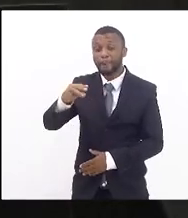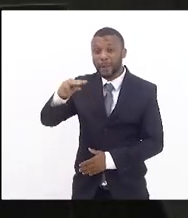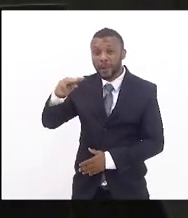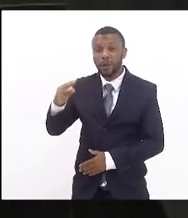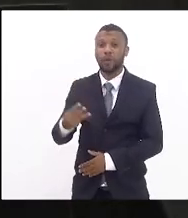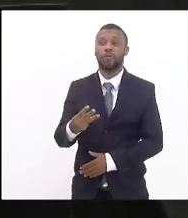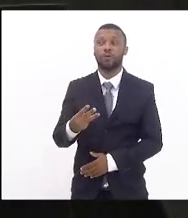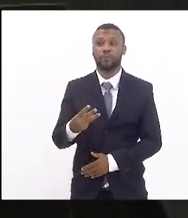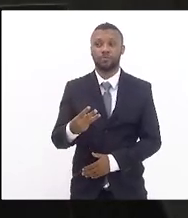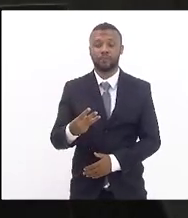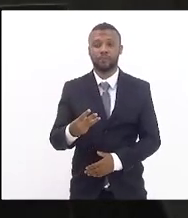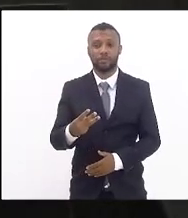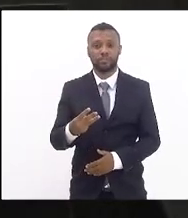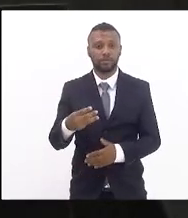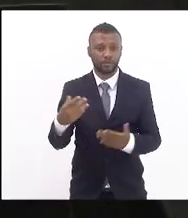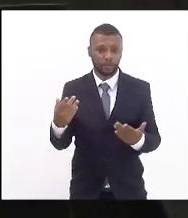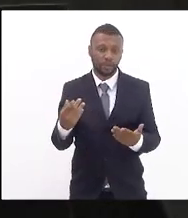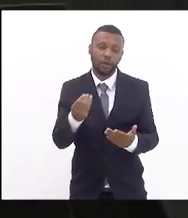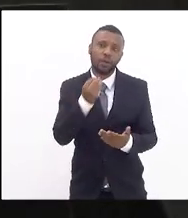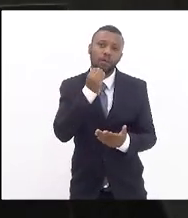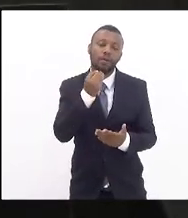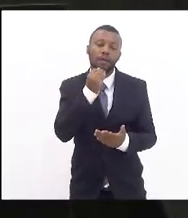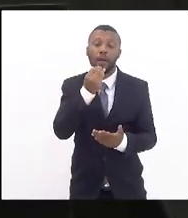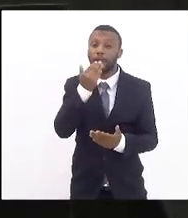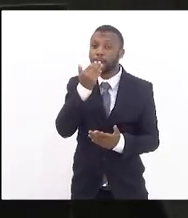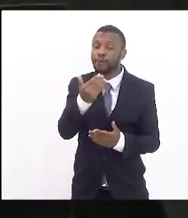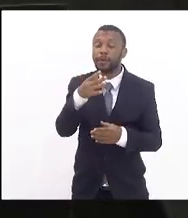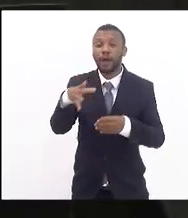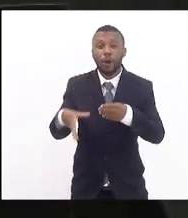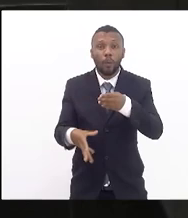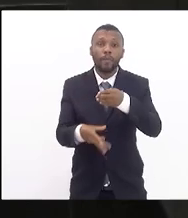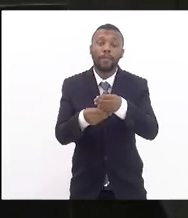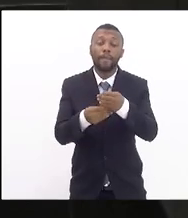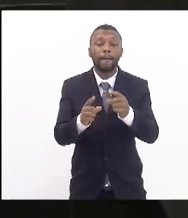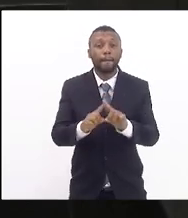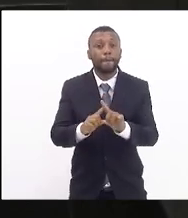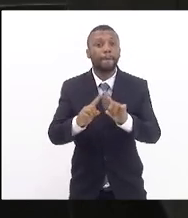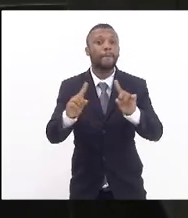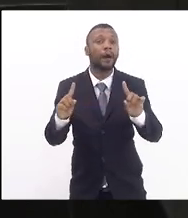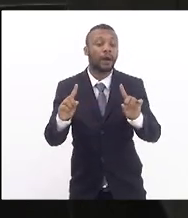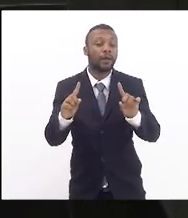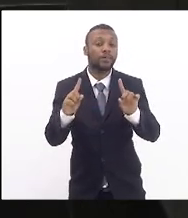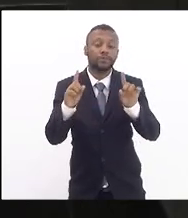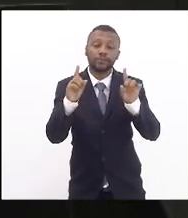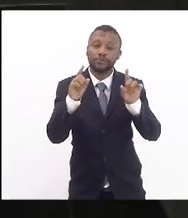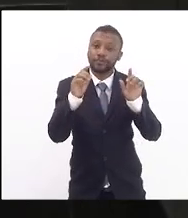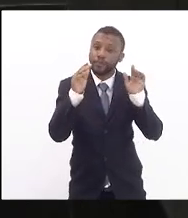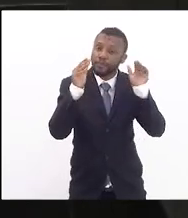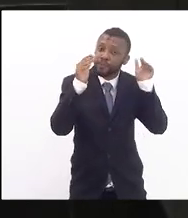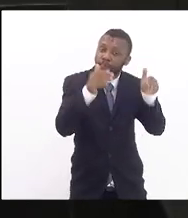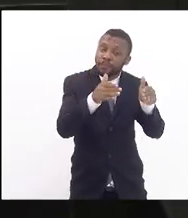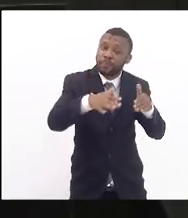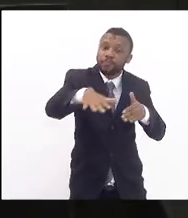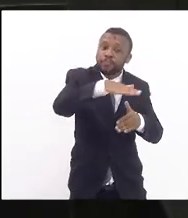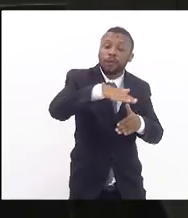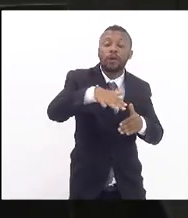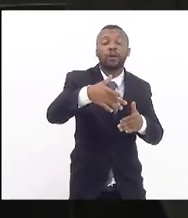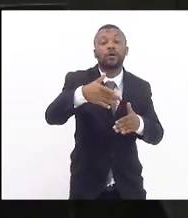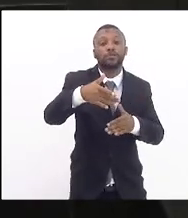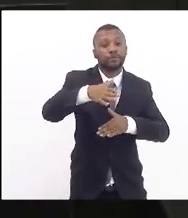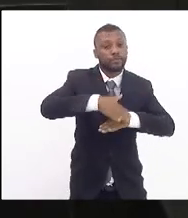um. Então, isso viria em complementação. Mas ao palante do Poder Executivo, que a gente não